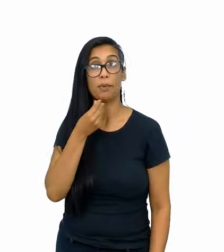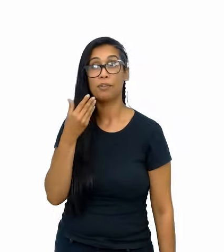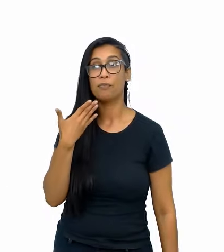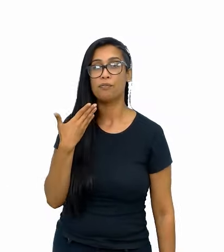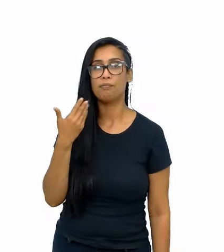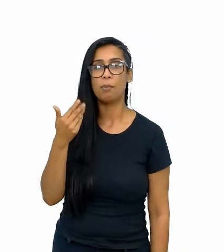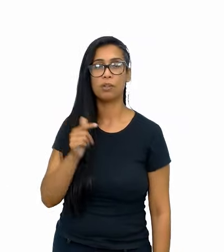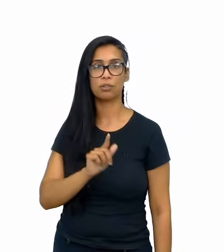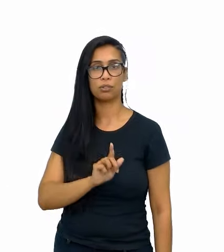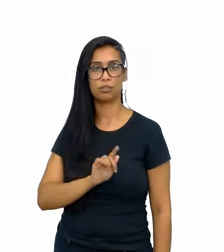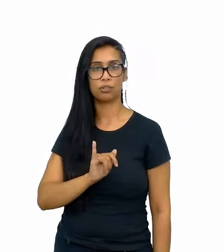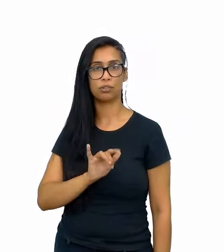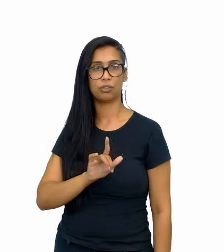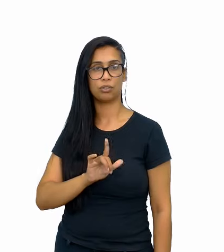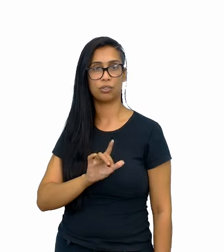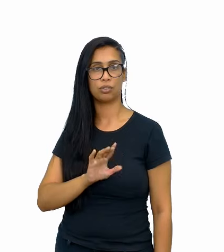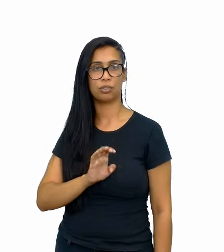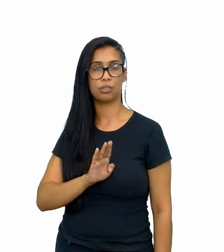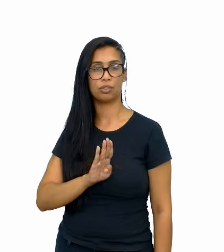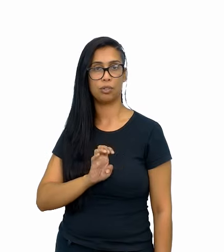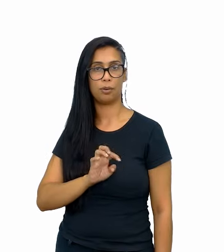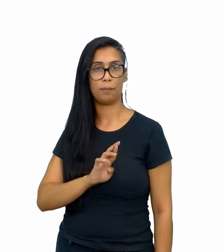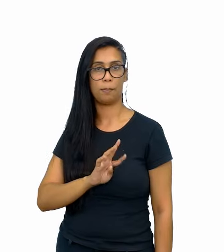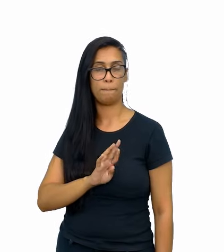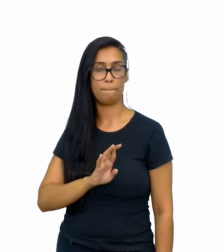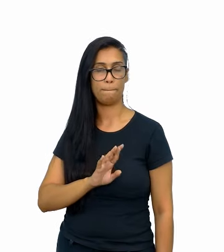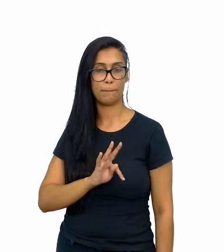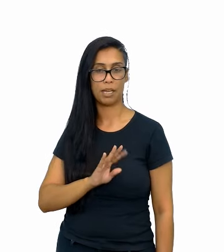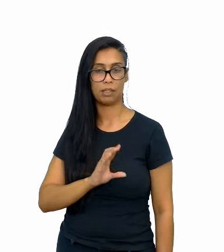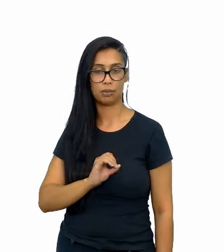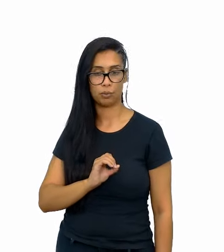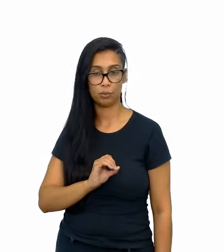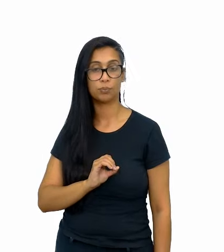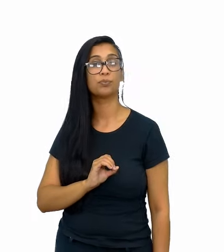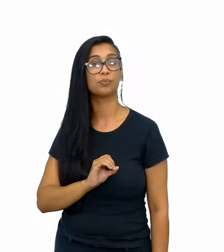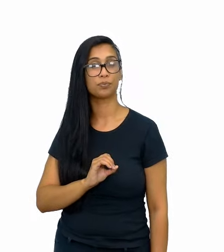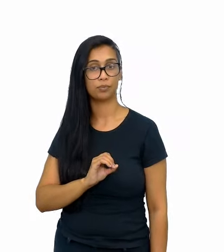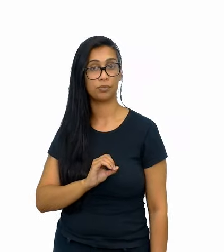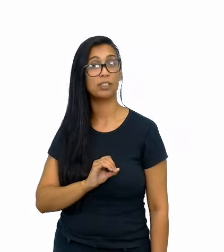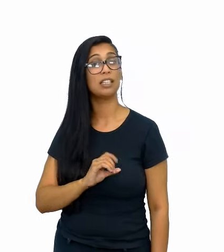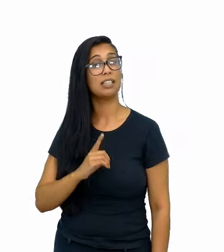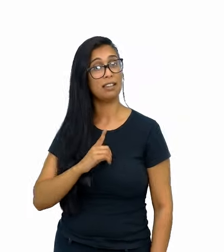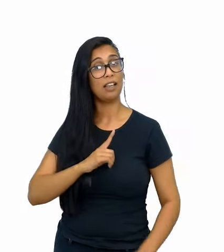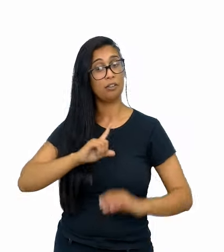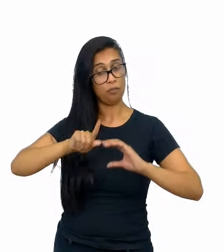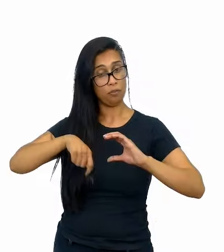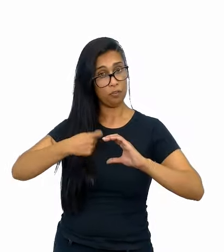e ainda também temos relatos que são produzidos em formato de vídeo,